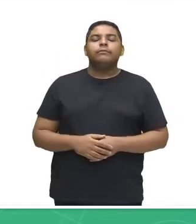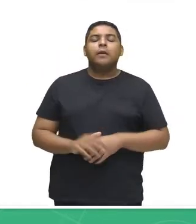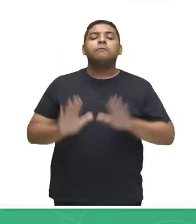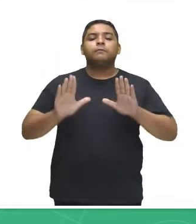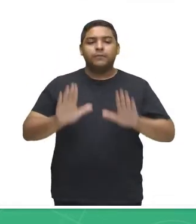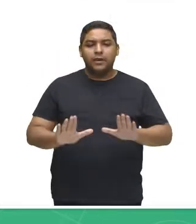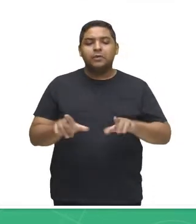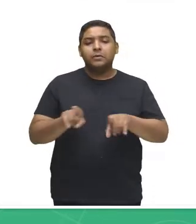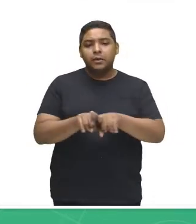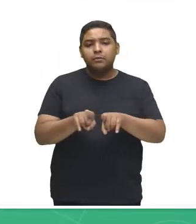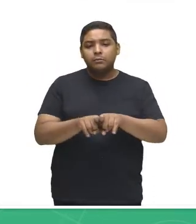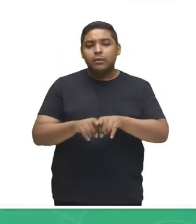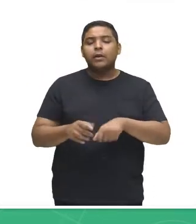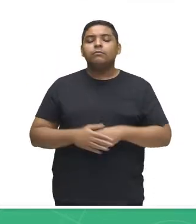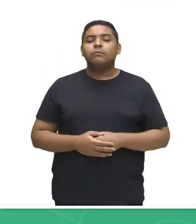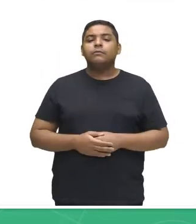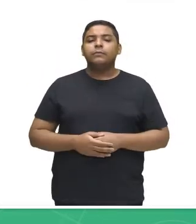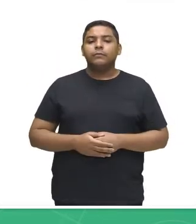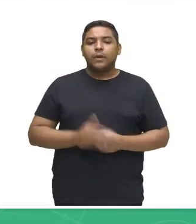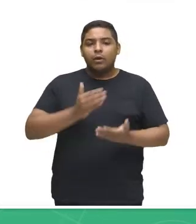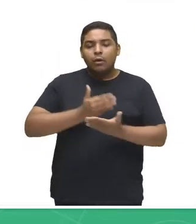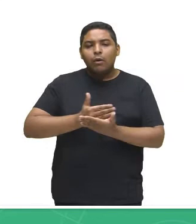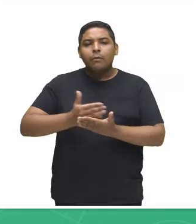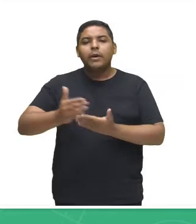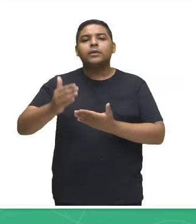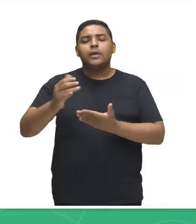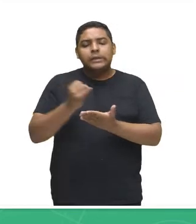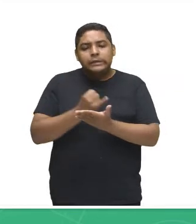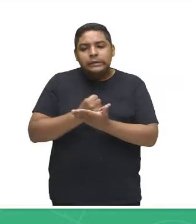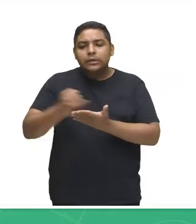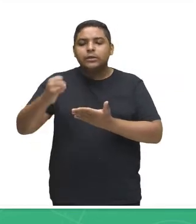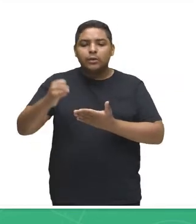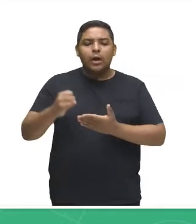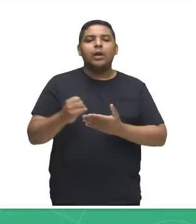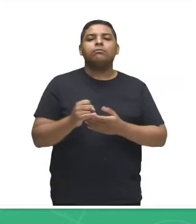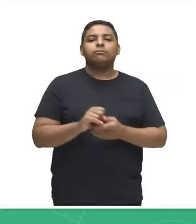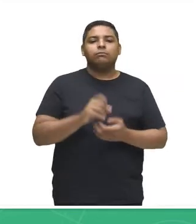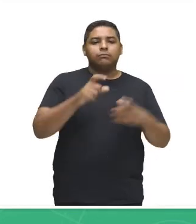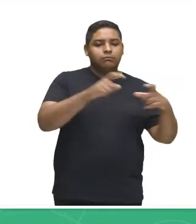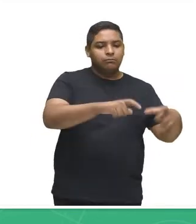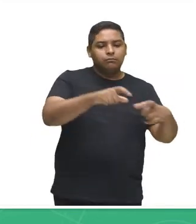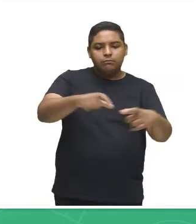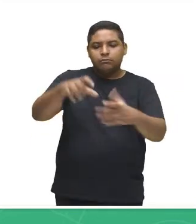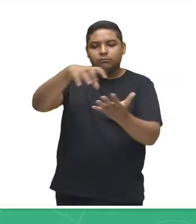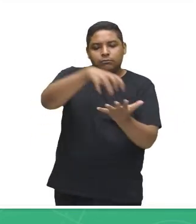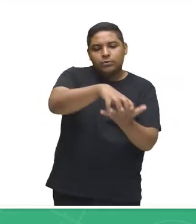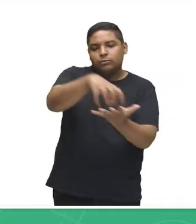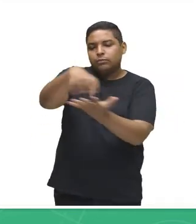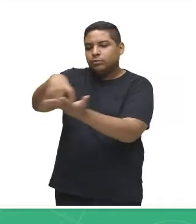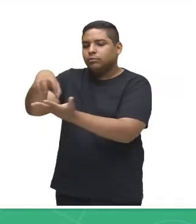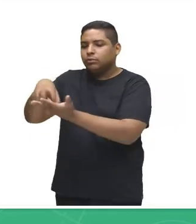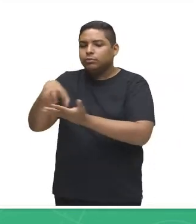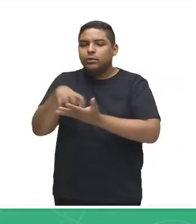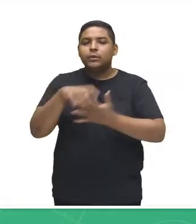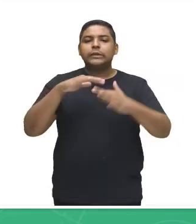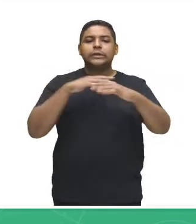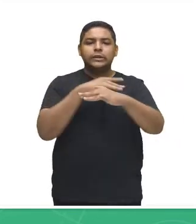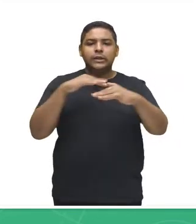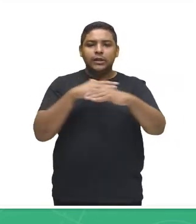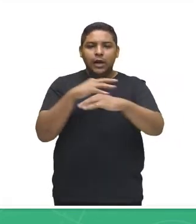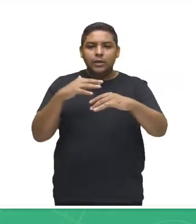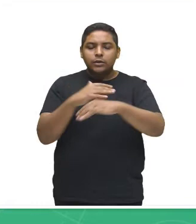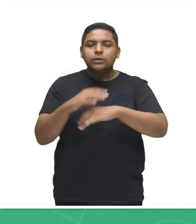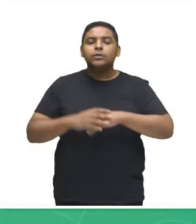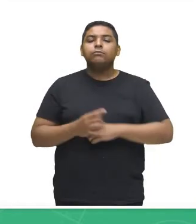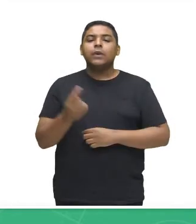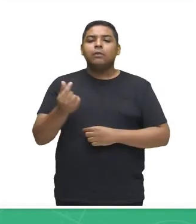dessa região as nossas primeiras civilizações. Vai ser um local de cidades prósperas, como vocês irão ver no decorrer da